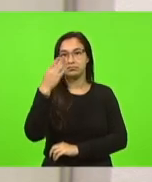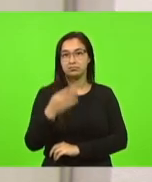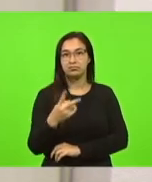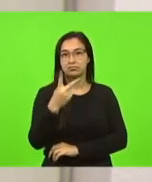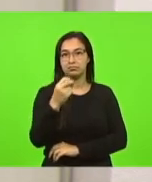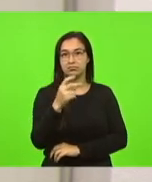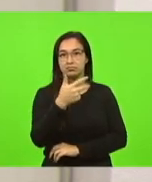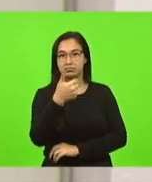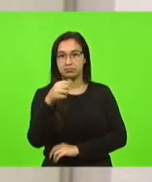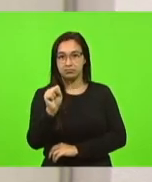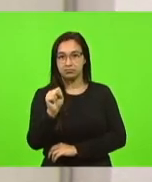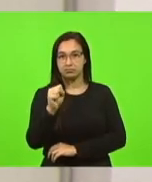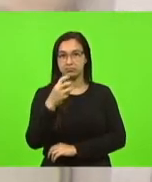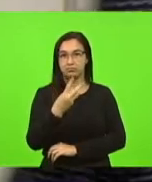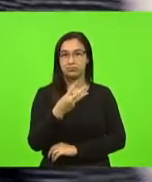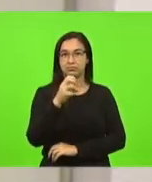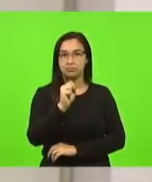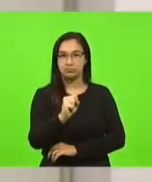81/2018,